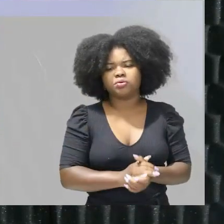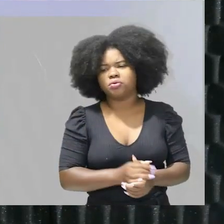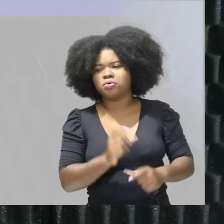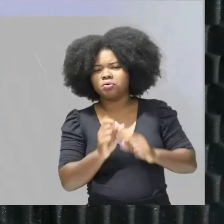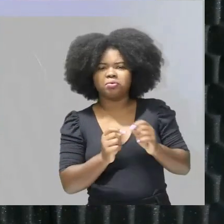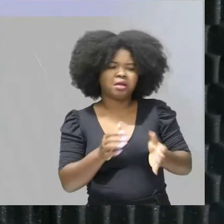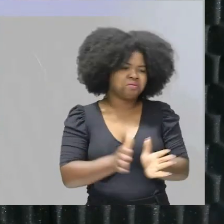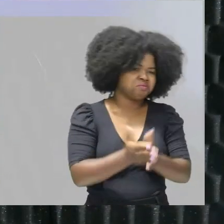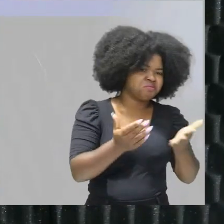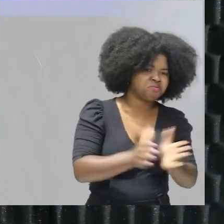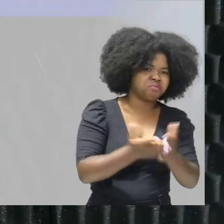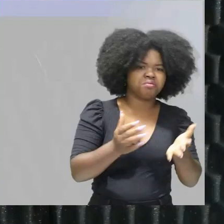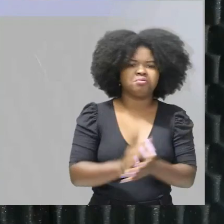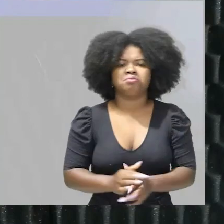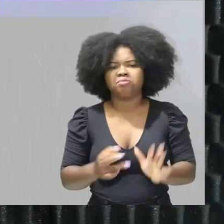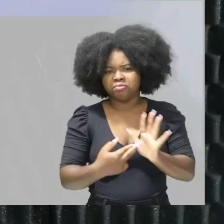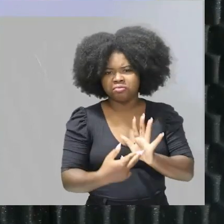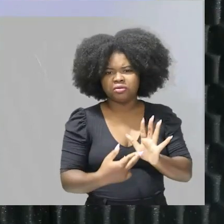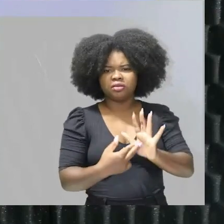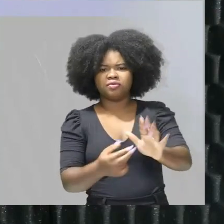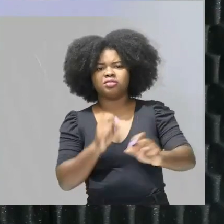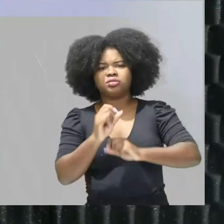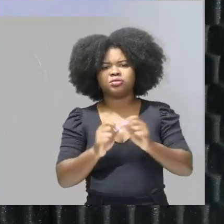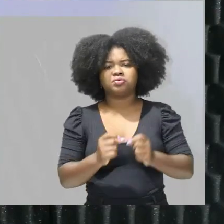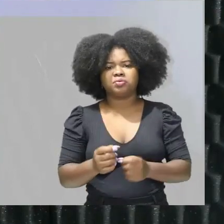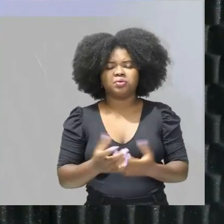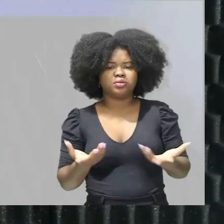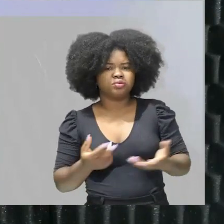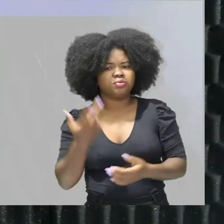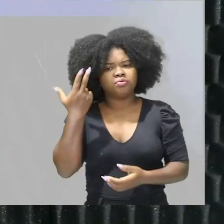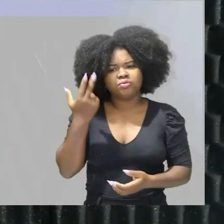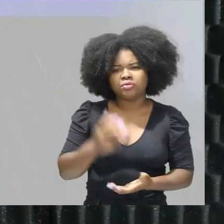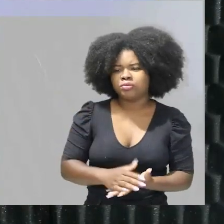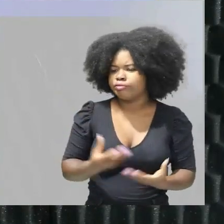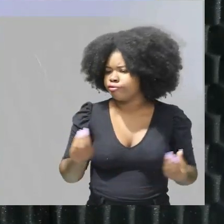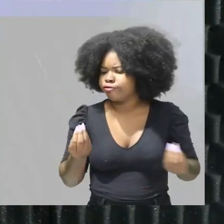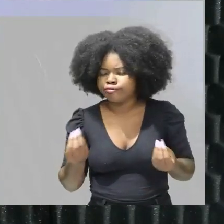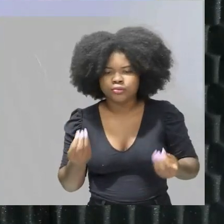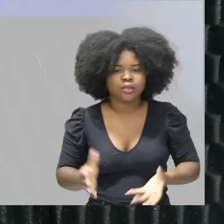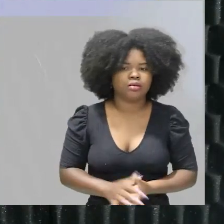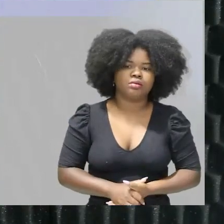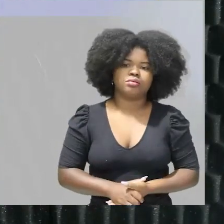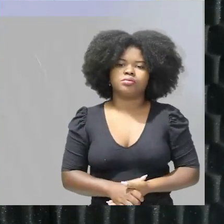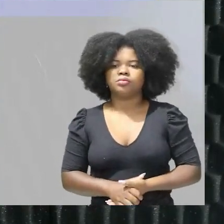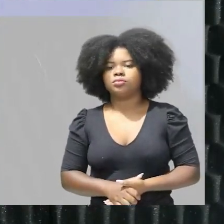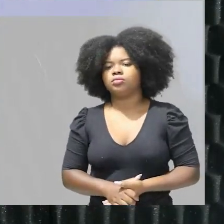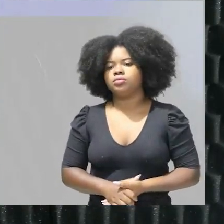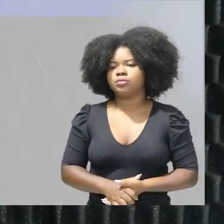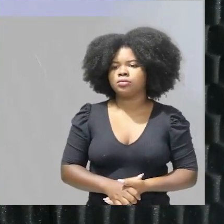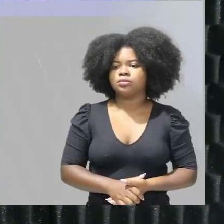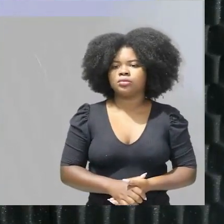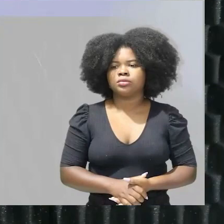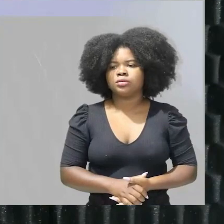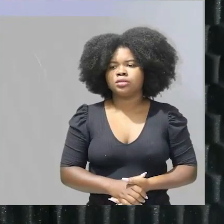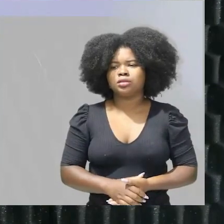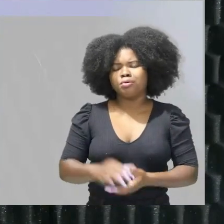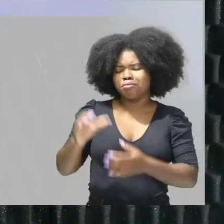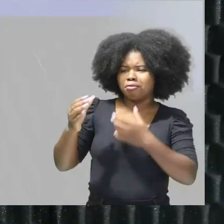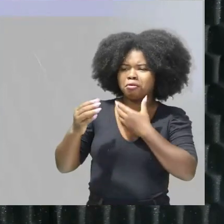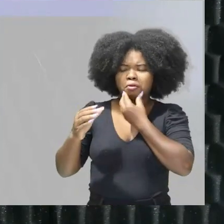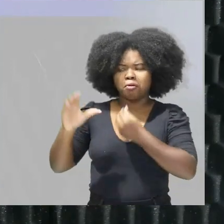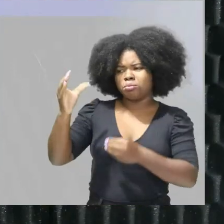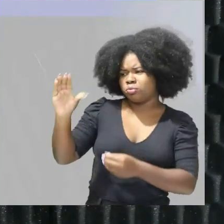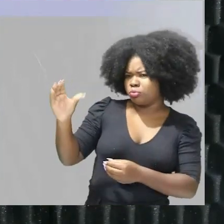referentes as suas incomensuráveis riquezas naturais não exploradas de alguma maneira os cientista ratificou